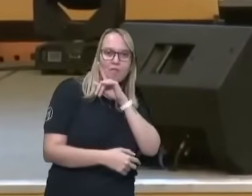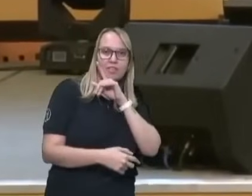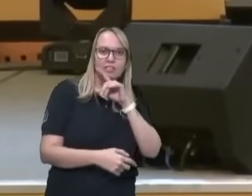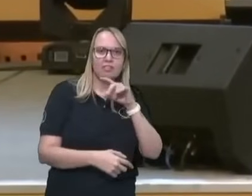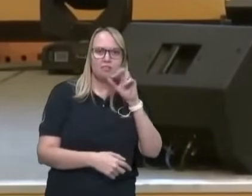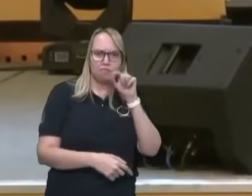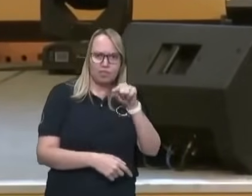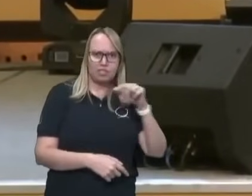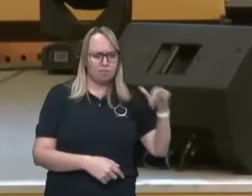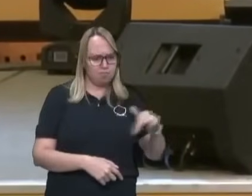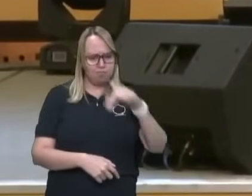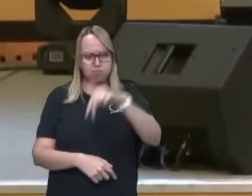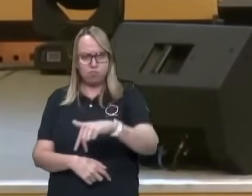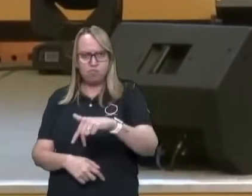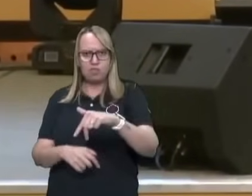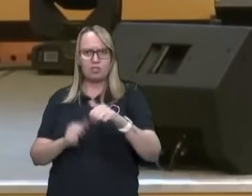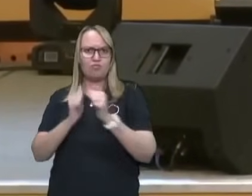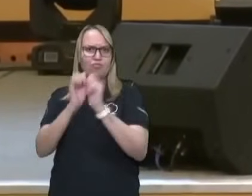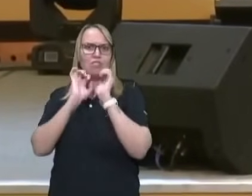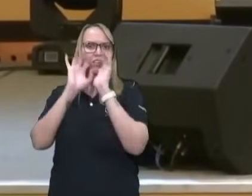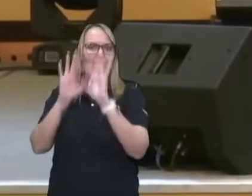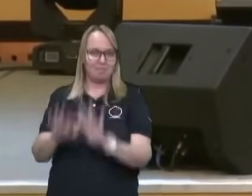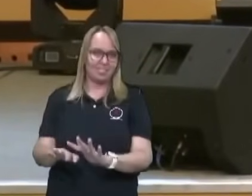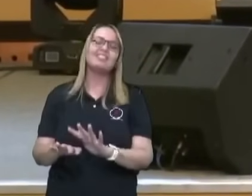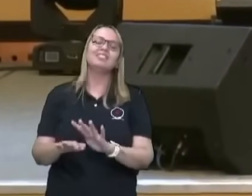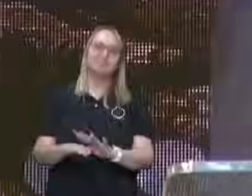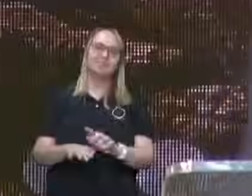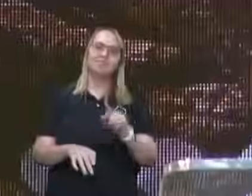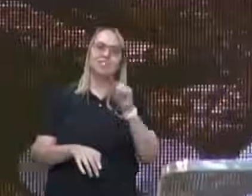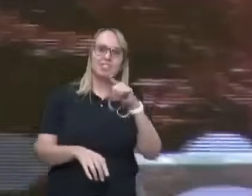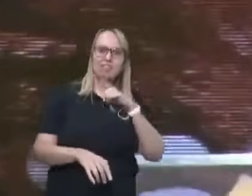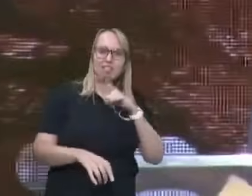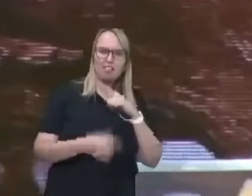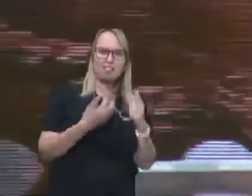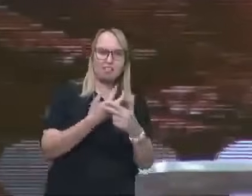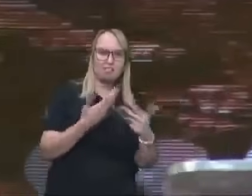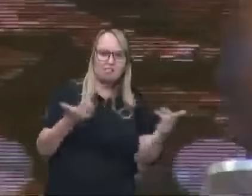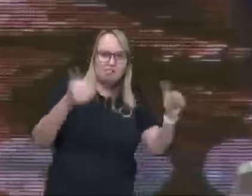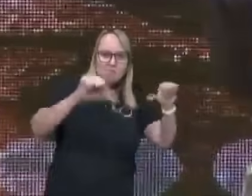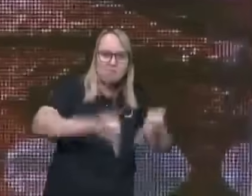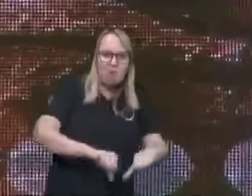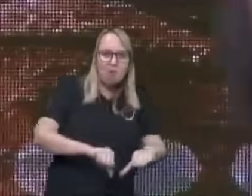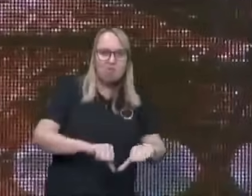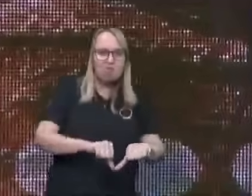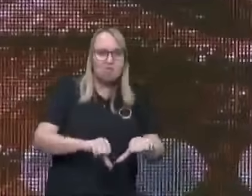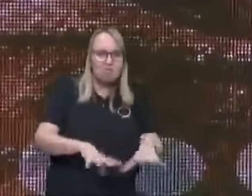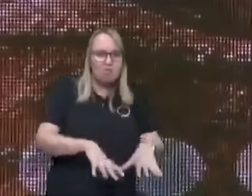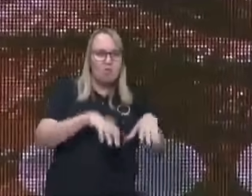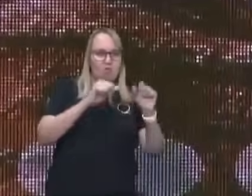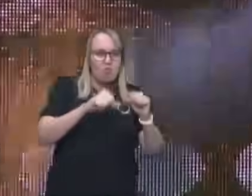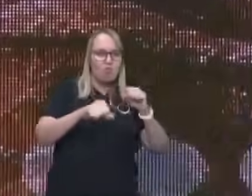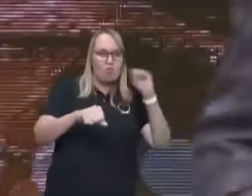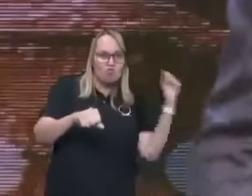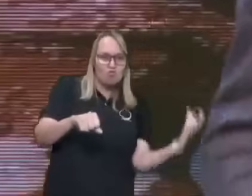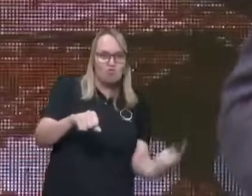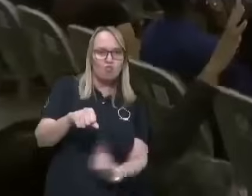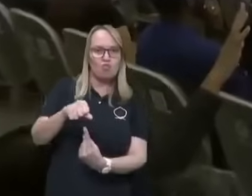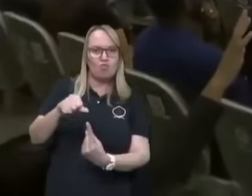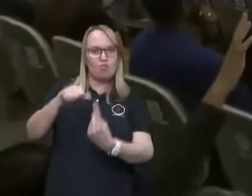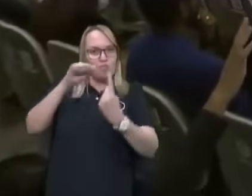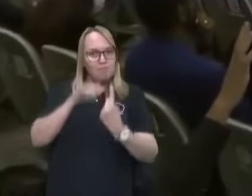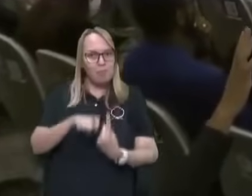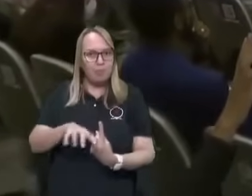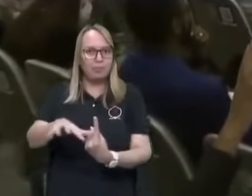você, a bênção chega. Chegou você, onde tem desgraça, derrota, mal, chega o bem, chega a bênção, chega a